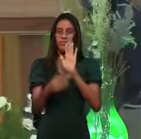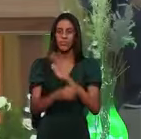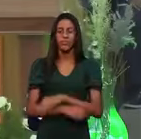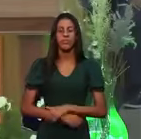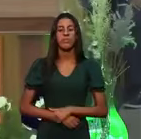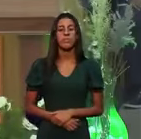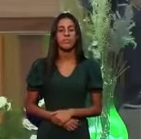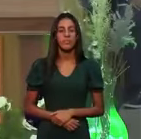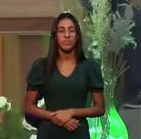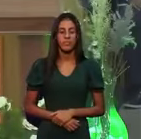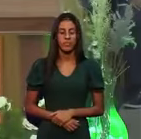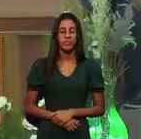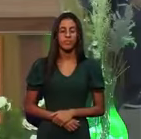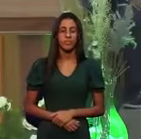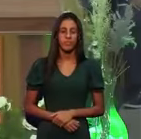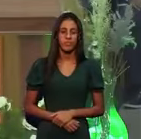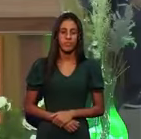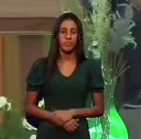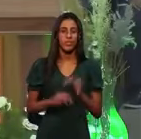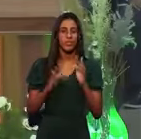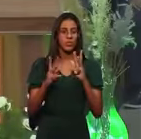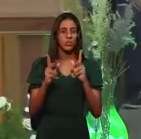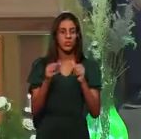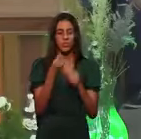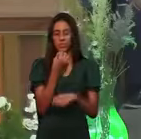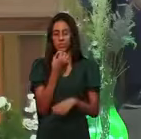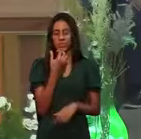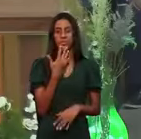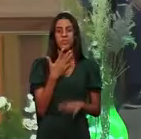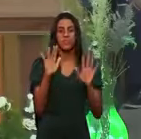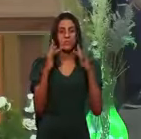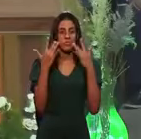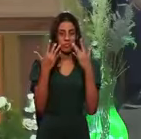Tudo vai cessar. Olha para cá, é agora.